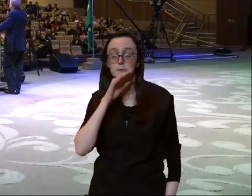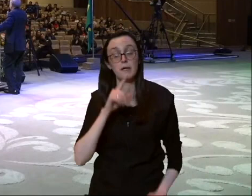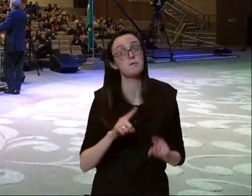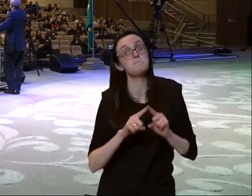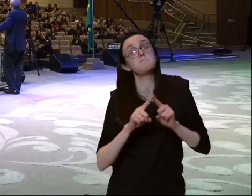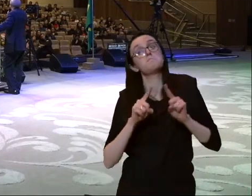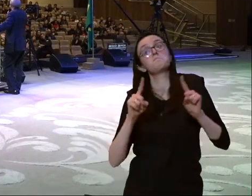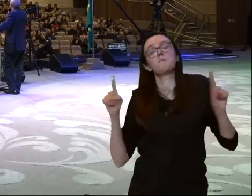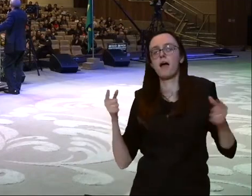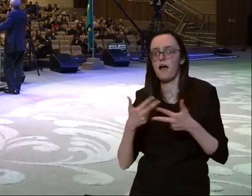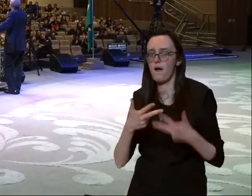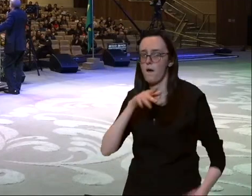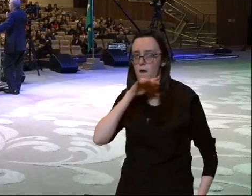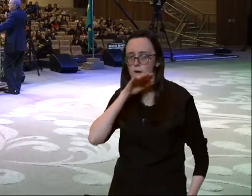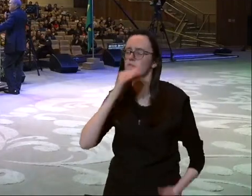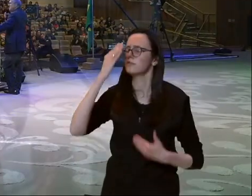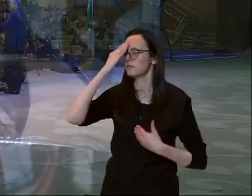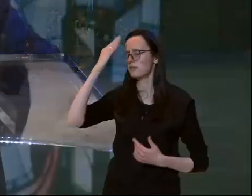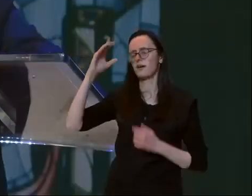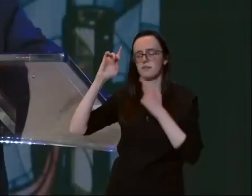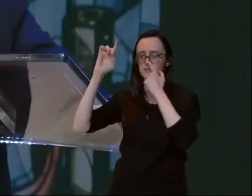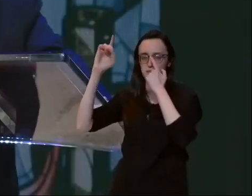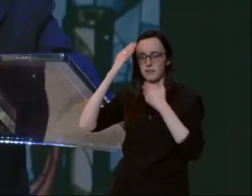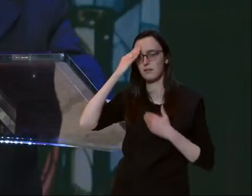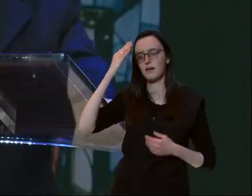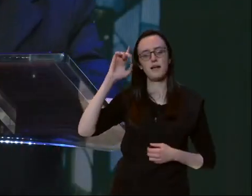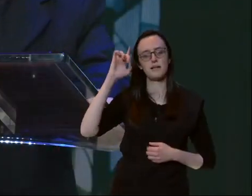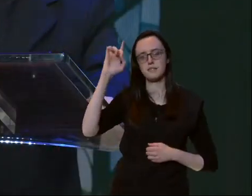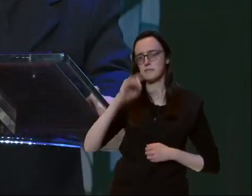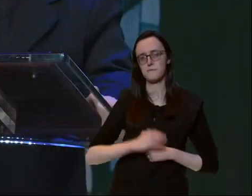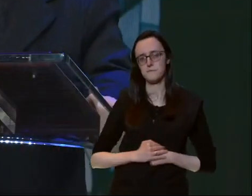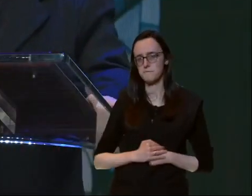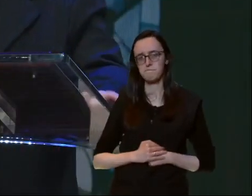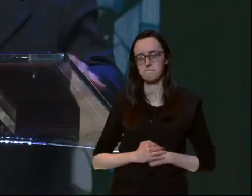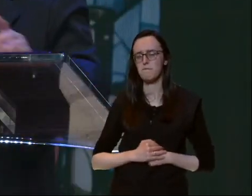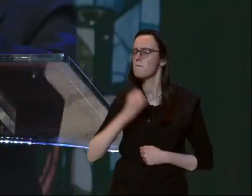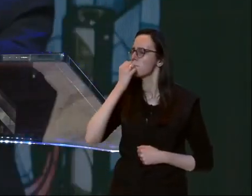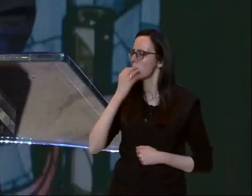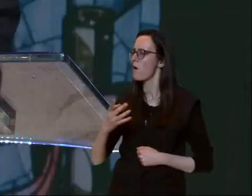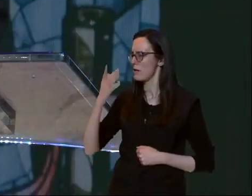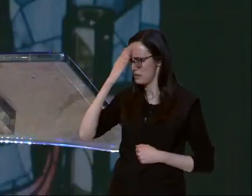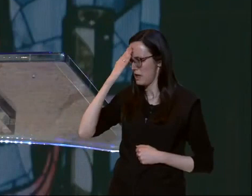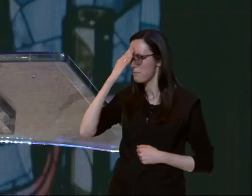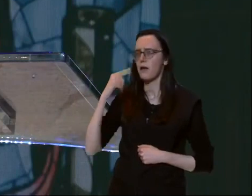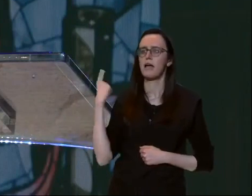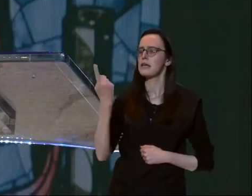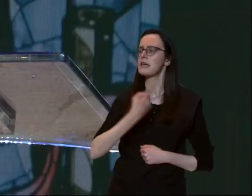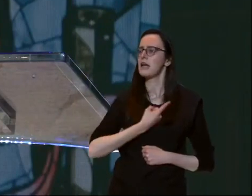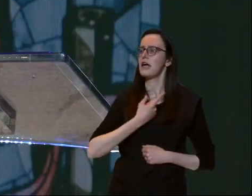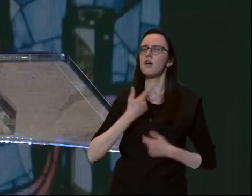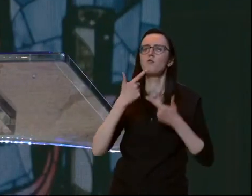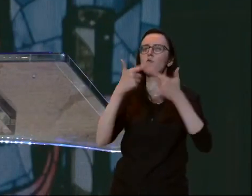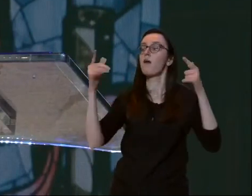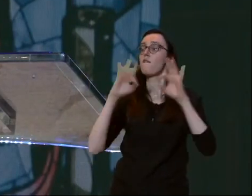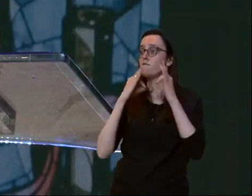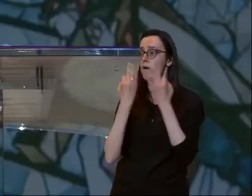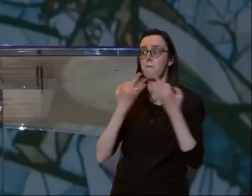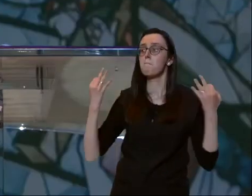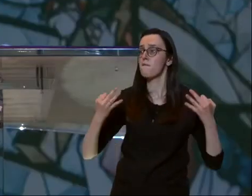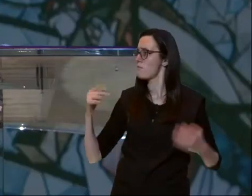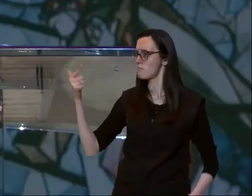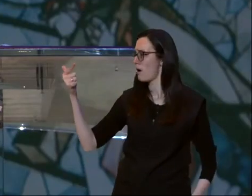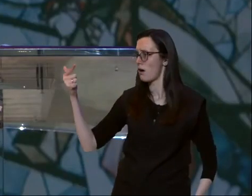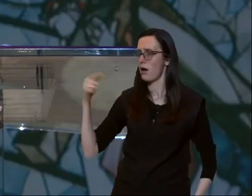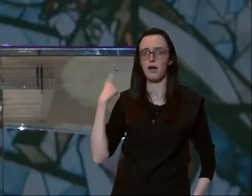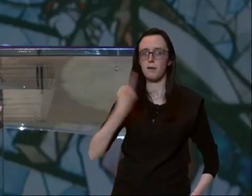Deus, já perceberam isso? Graças a Deus. Irmãos, já perceberam que não existe família